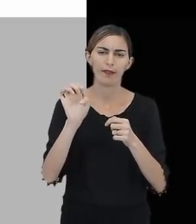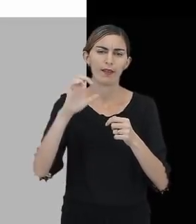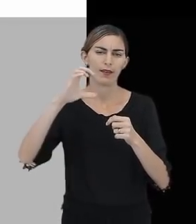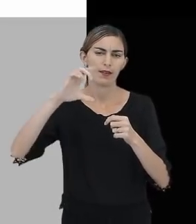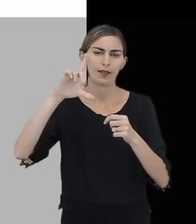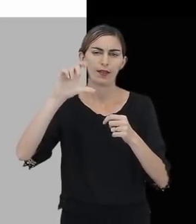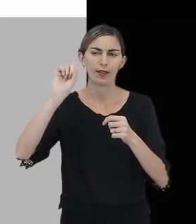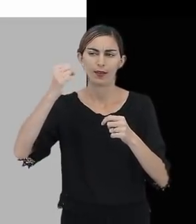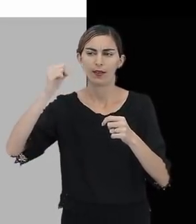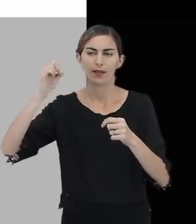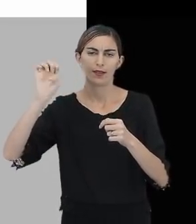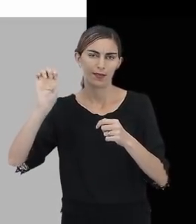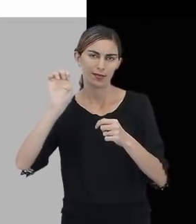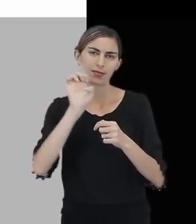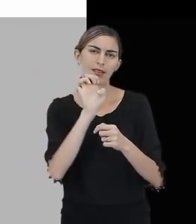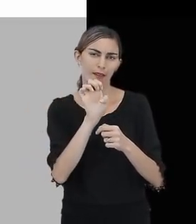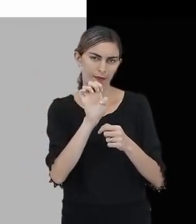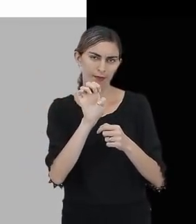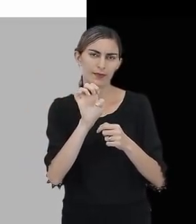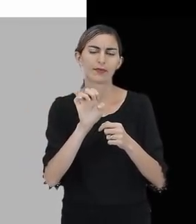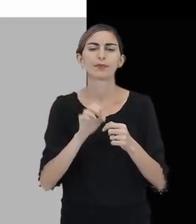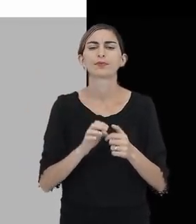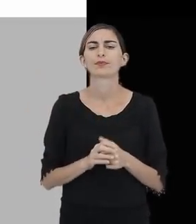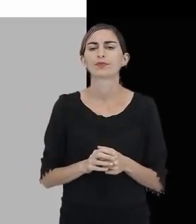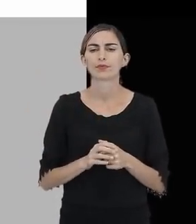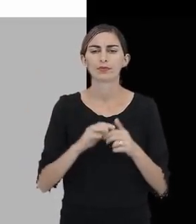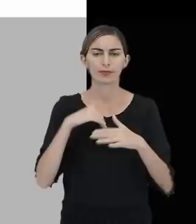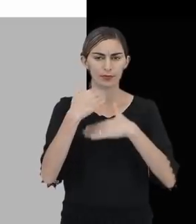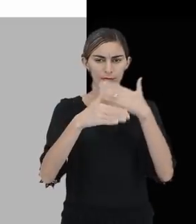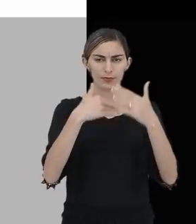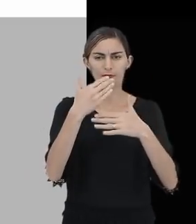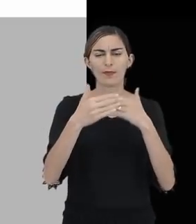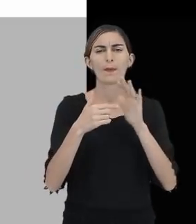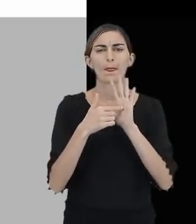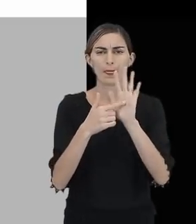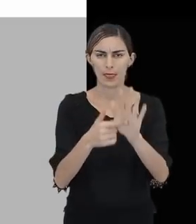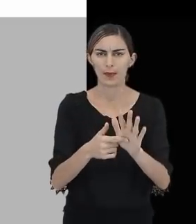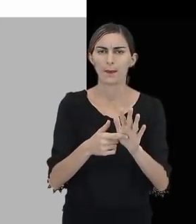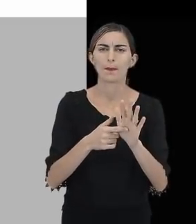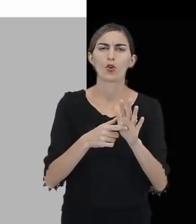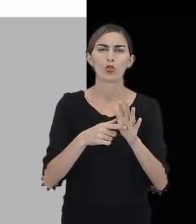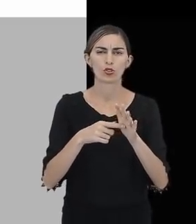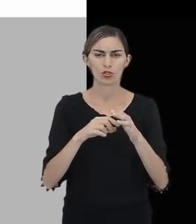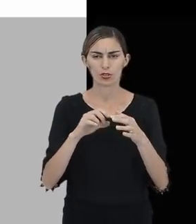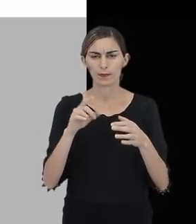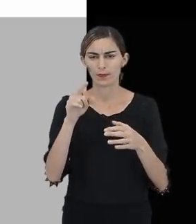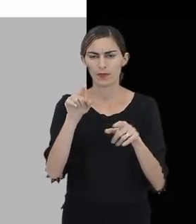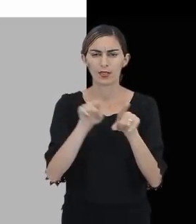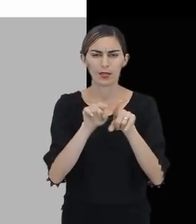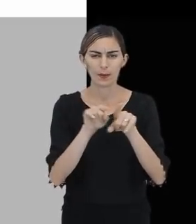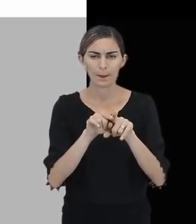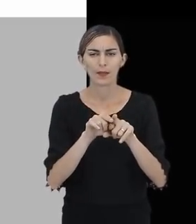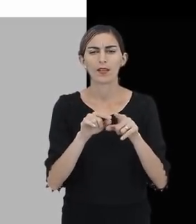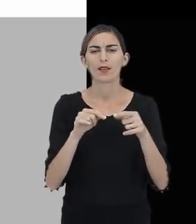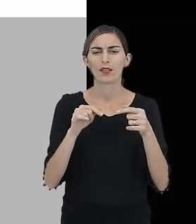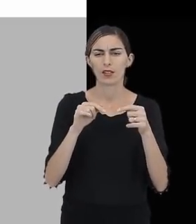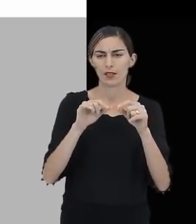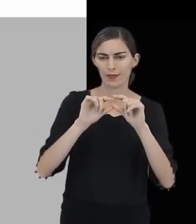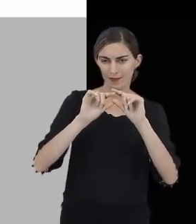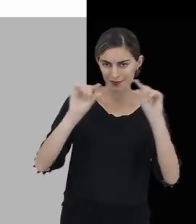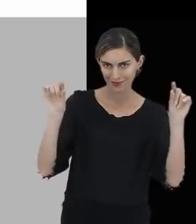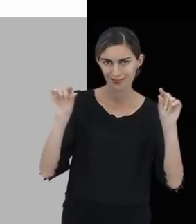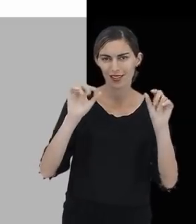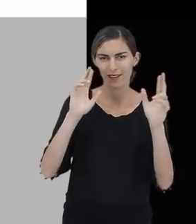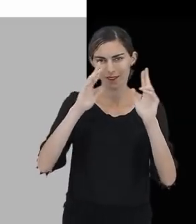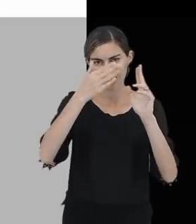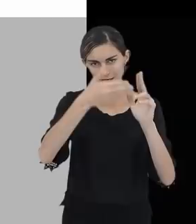certo? Então você vai colocar getResource, passa a atribuir essa variável de resources, fazer hash.getColor e fazer